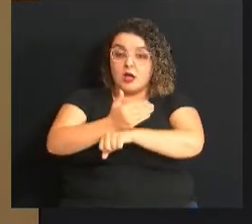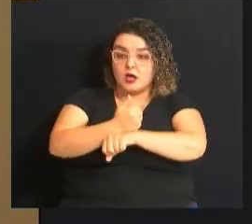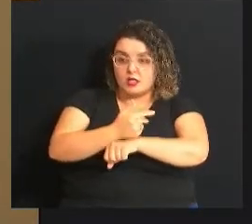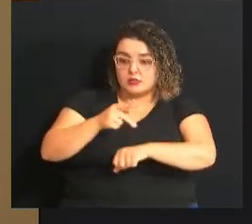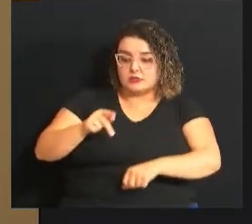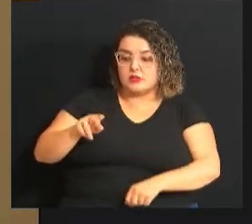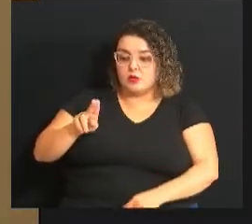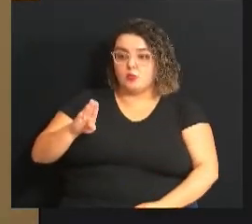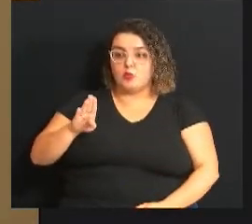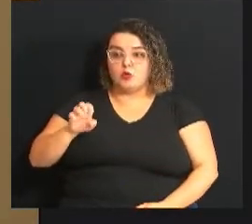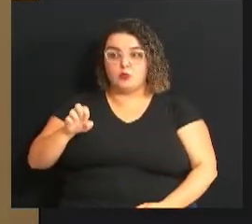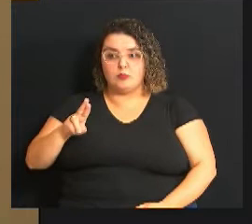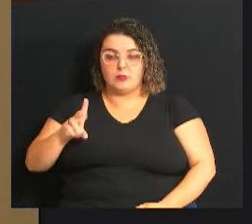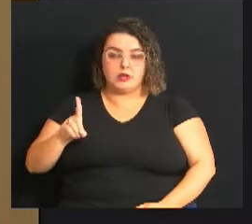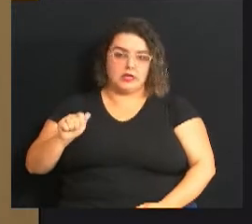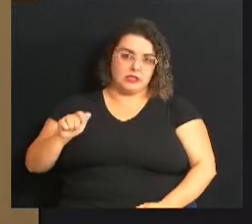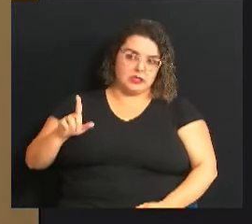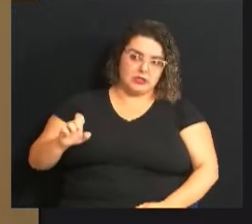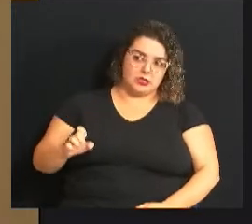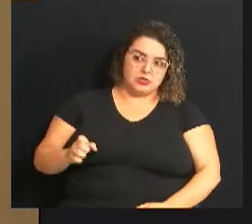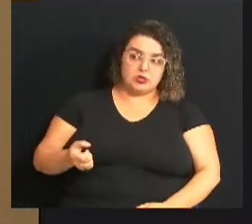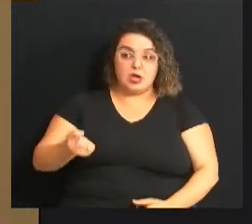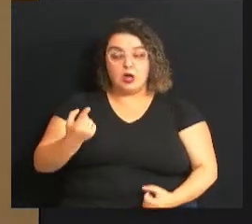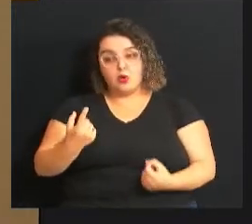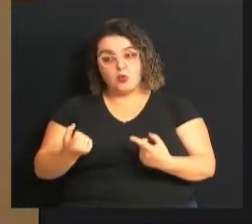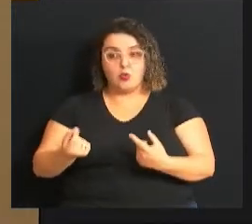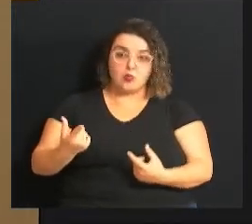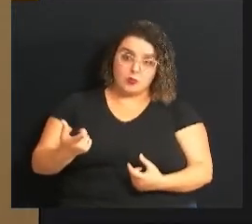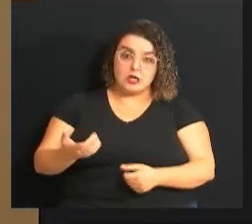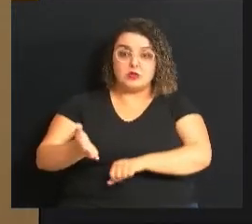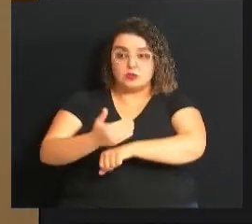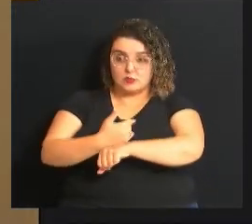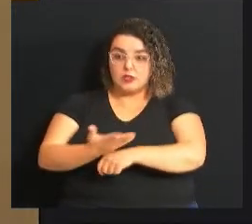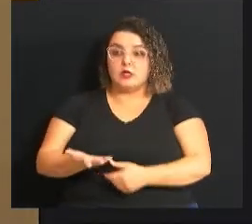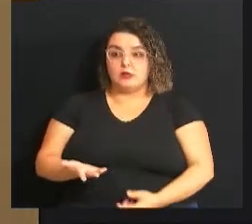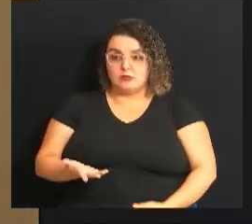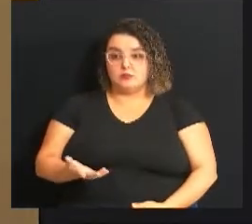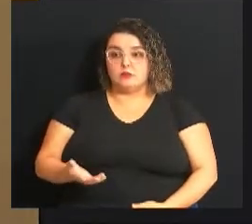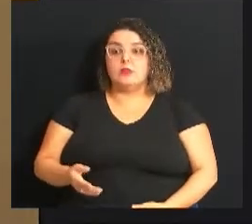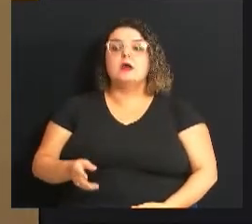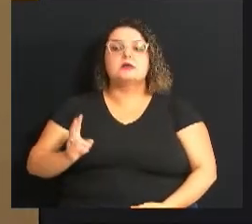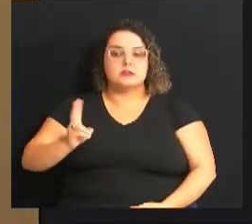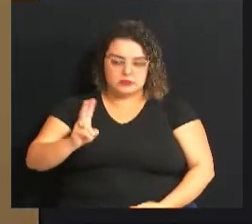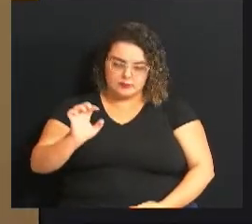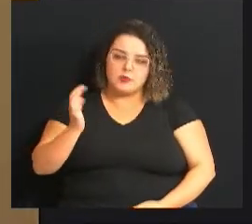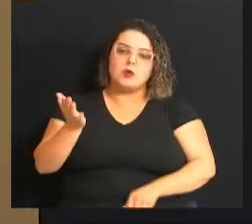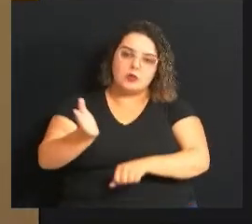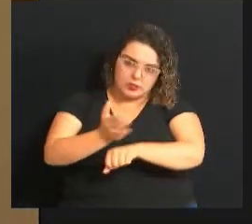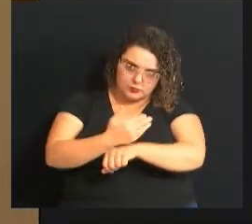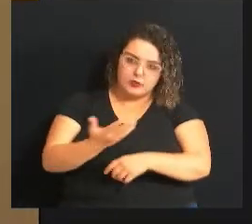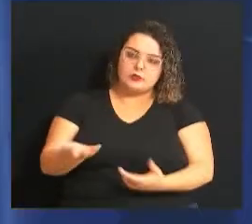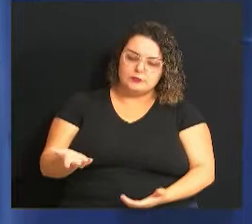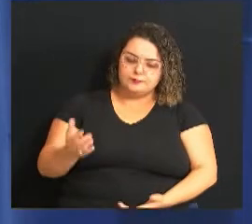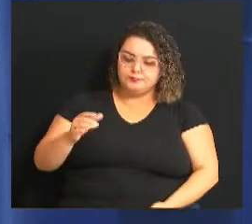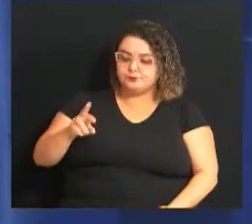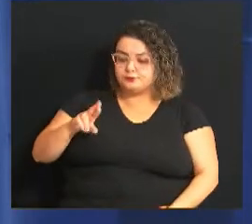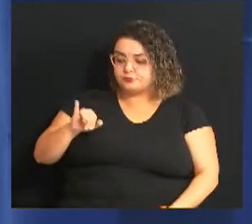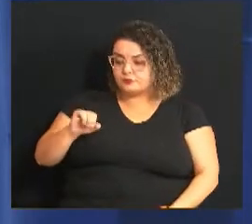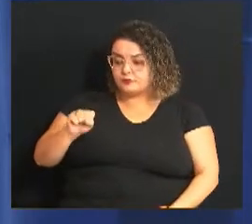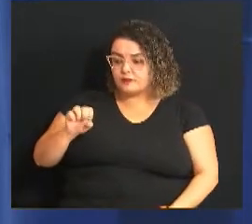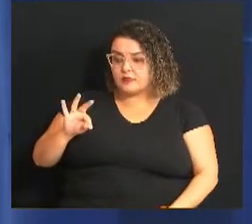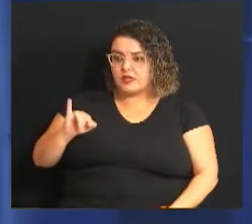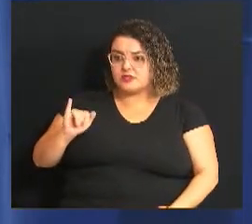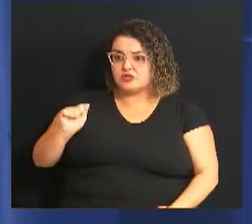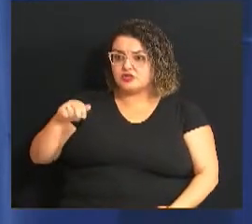puberdade, algumas com puberdade precoce, mas a antecipação a gente tem visto com frequência. Cristiane, e a puberdade a gente